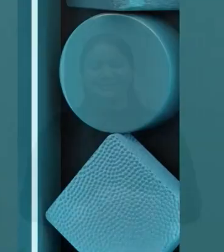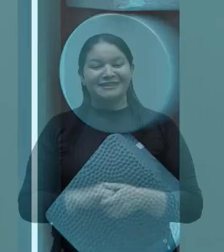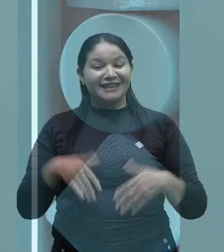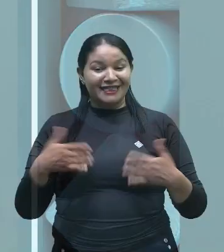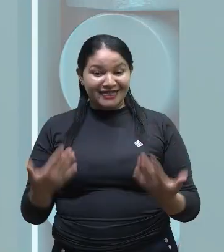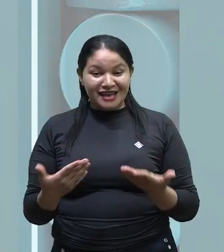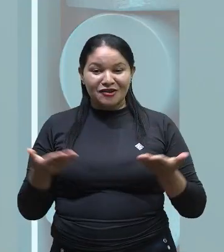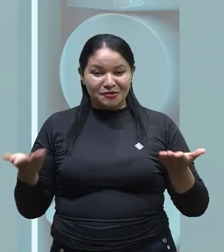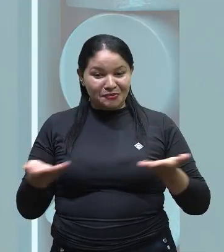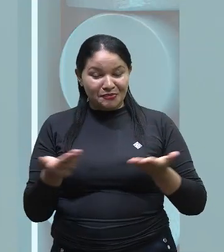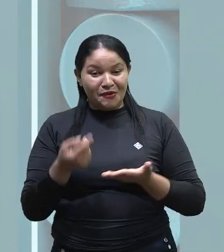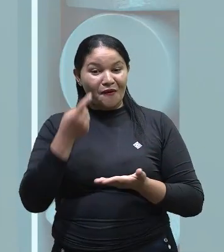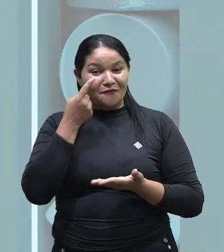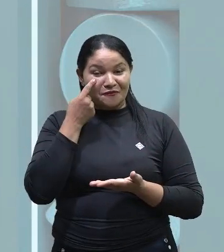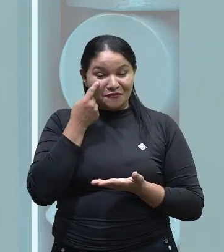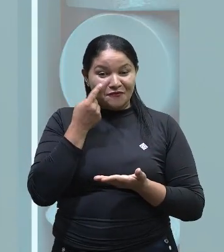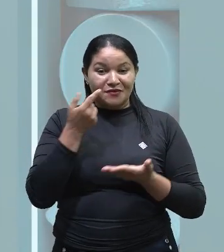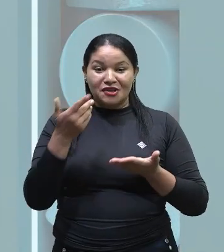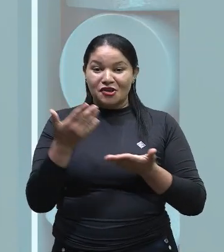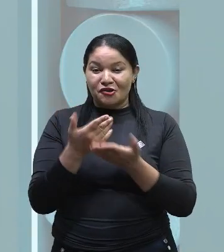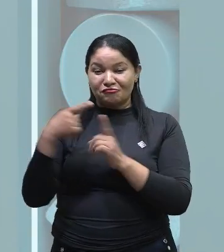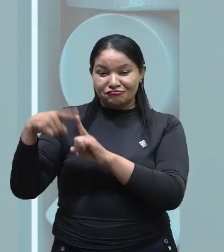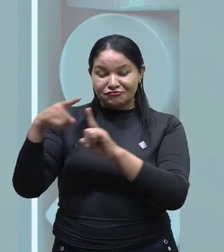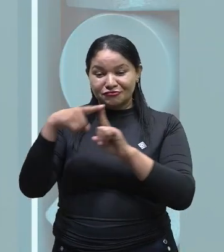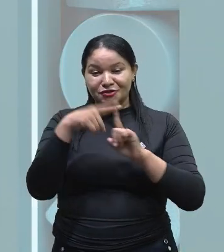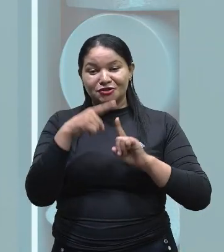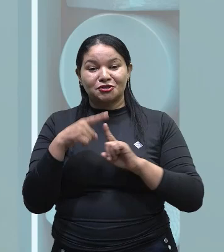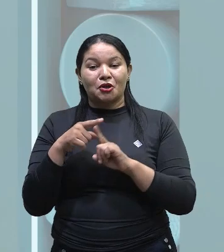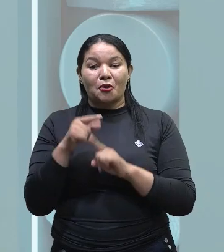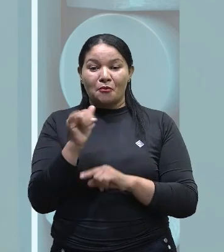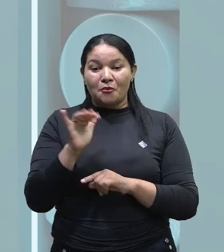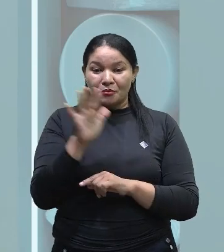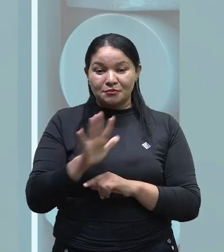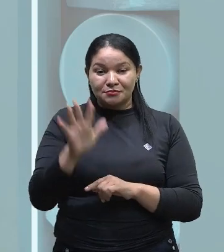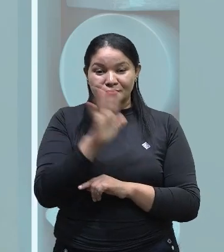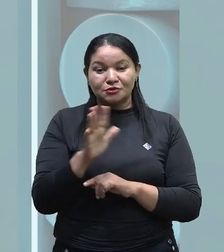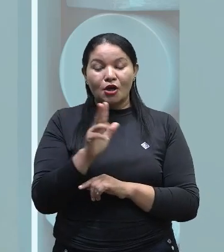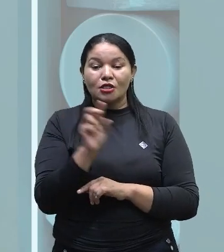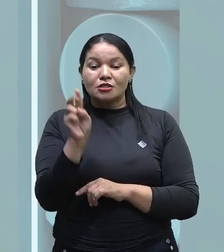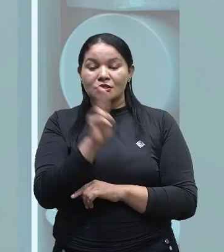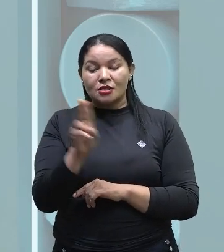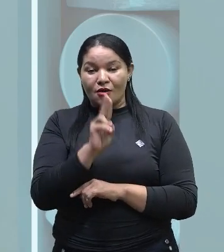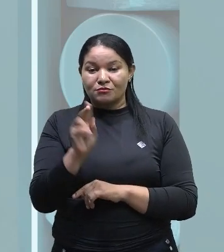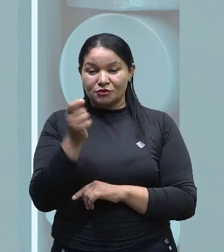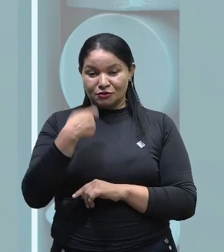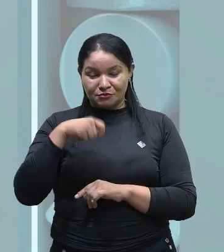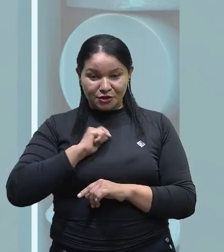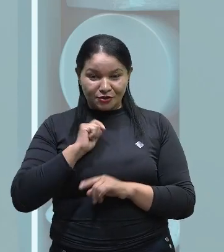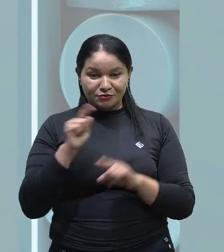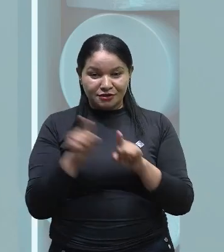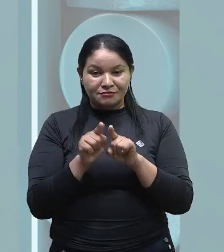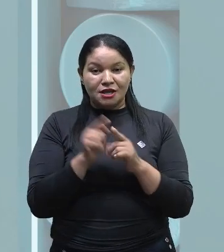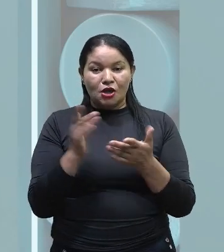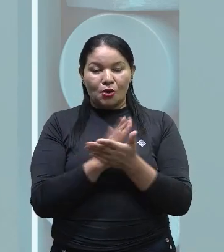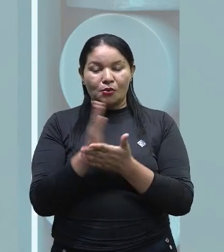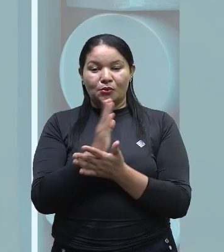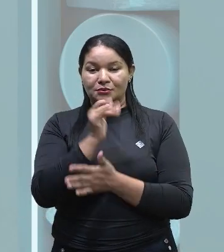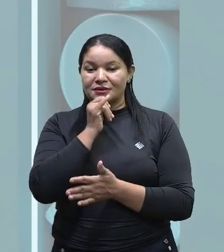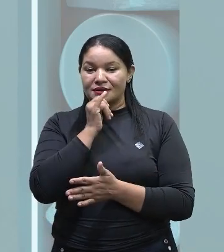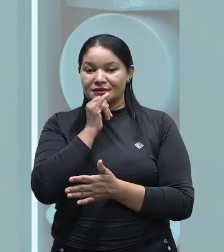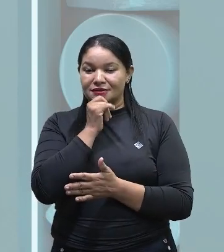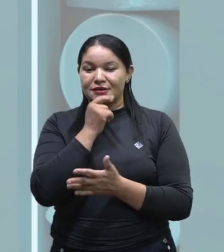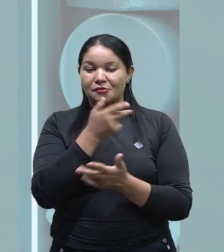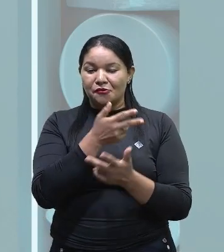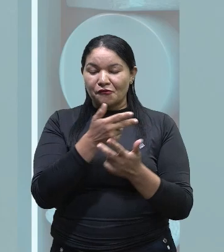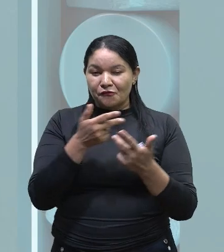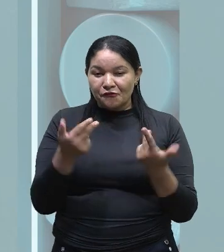Então, aqui nós vimos várias fotos com os nomes em espanhol de exemplos aí de meios